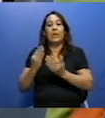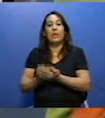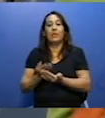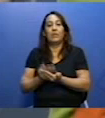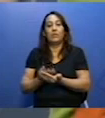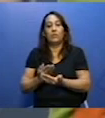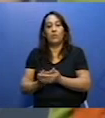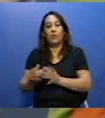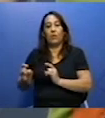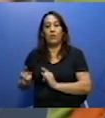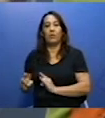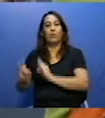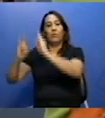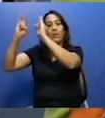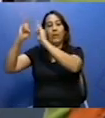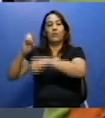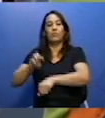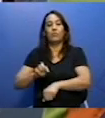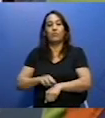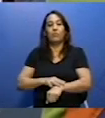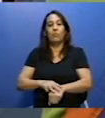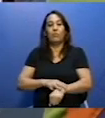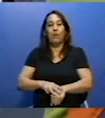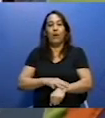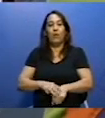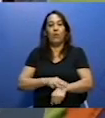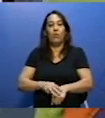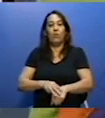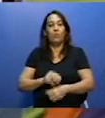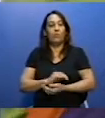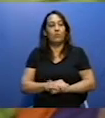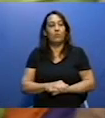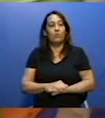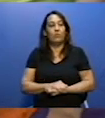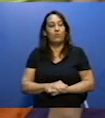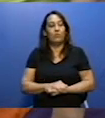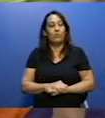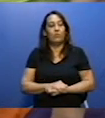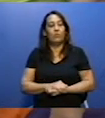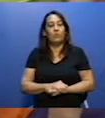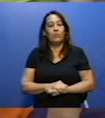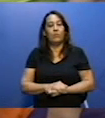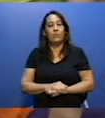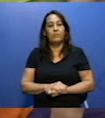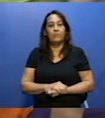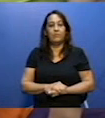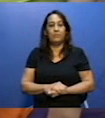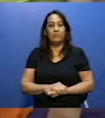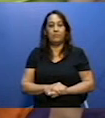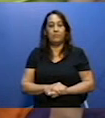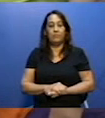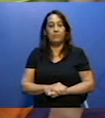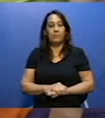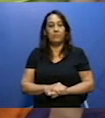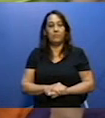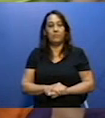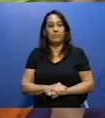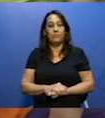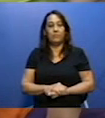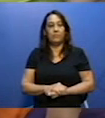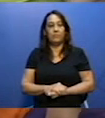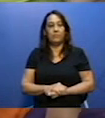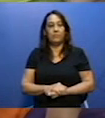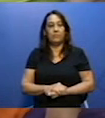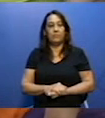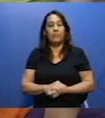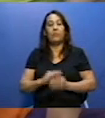o prédio de marrom. Olha o prédio aqui, ó. Tá? A igreja aqui, ó. A professora falou que era casa,